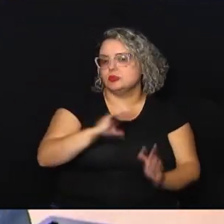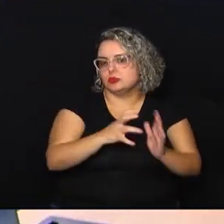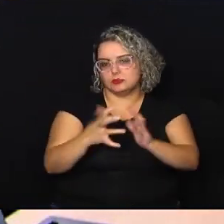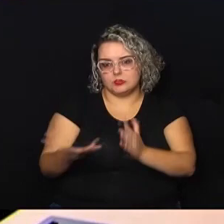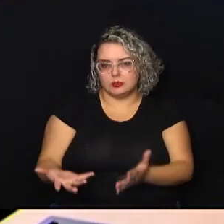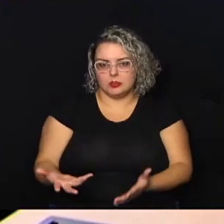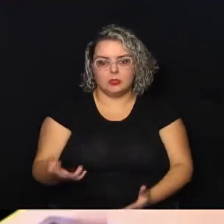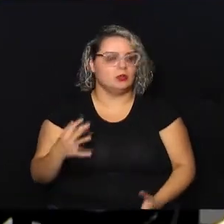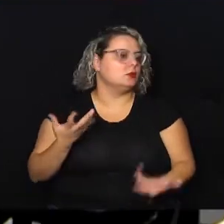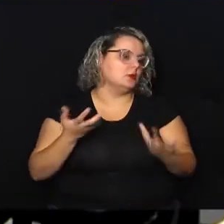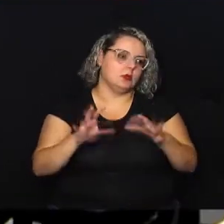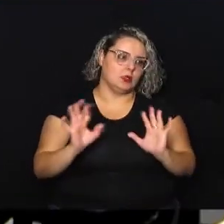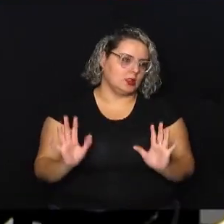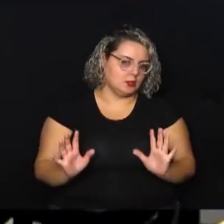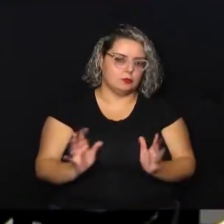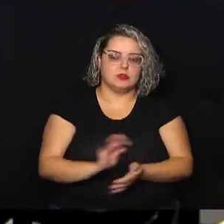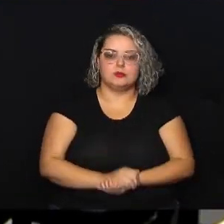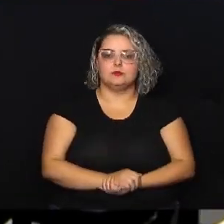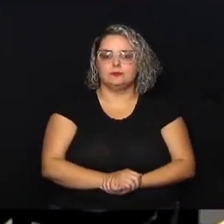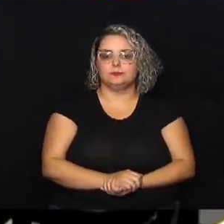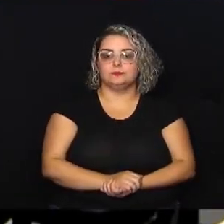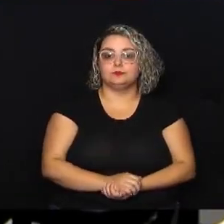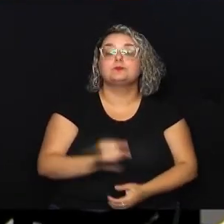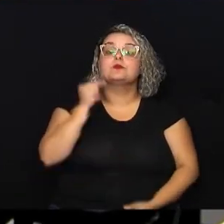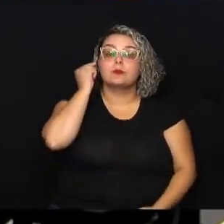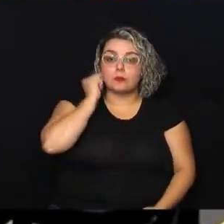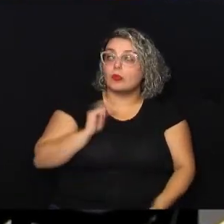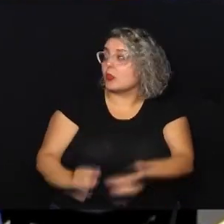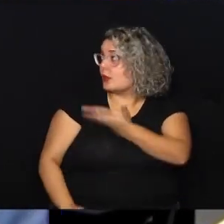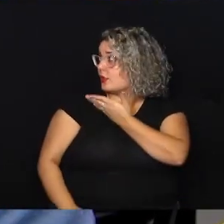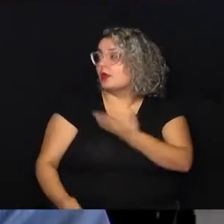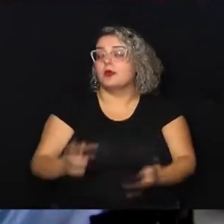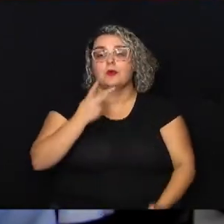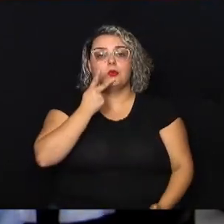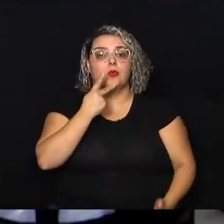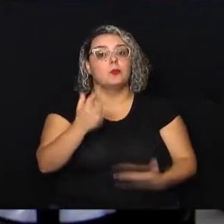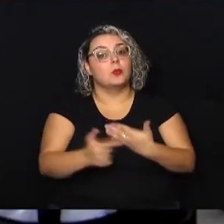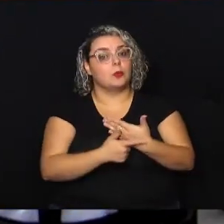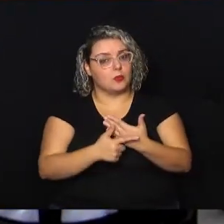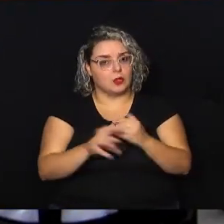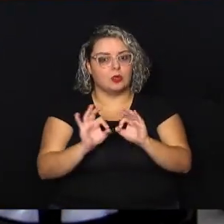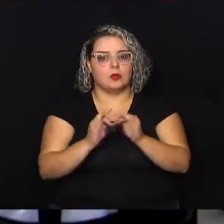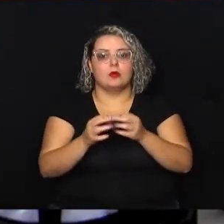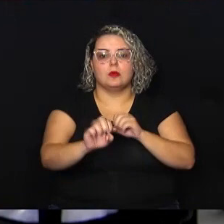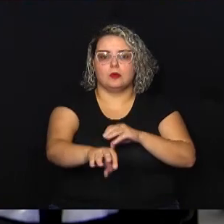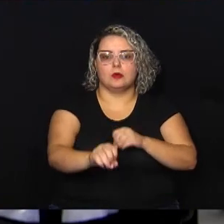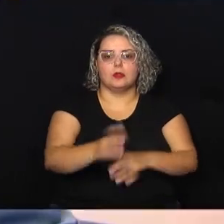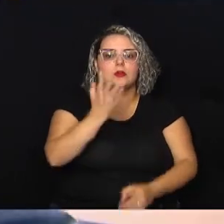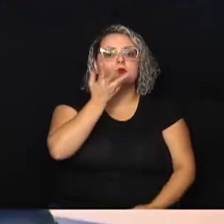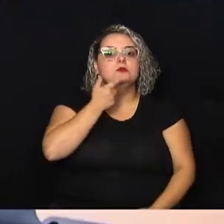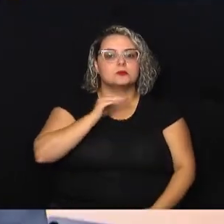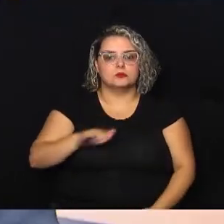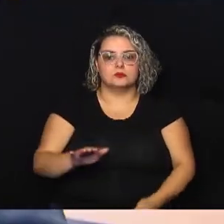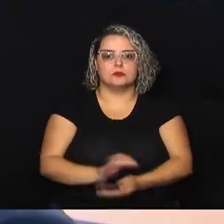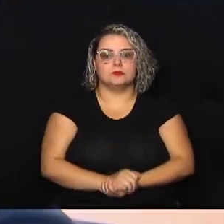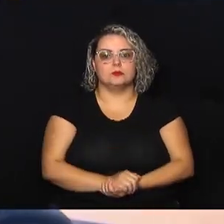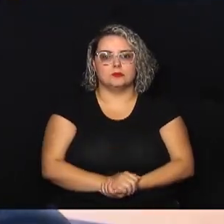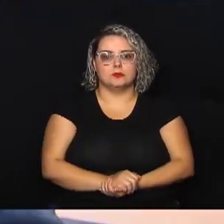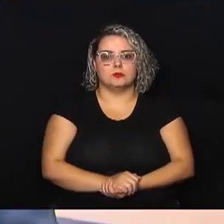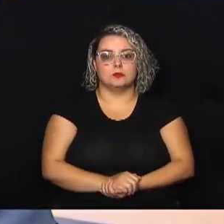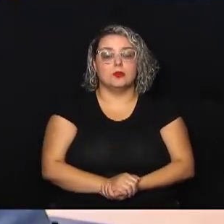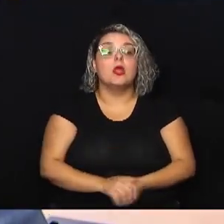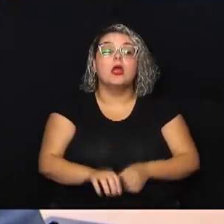Isso que nós não queremos. Marcelo Silva salienta o papel da família na educação das crianças.